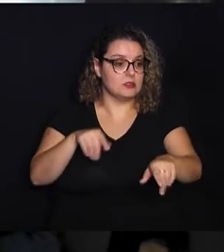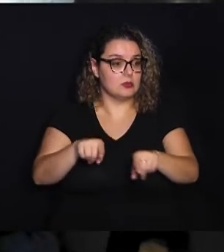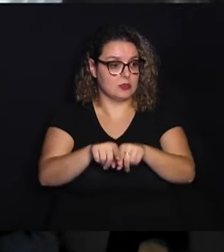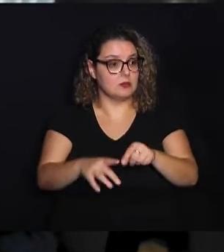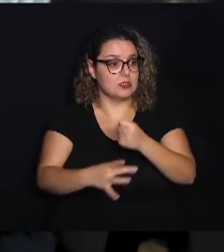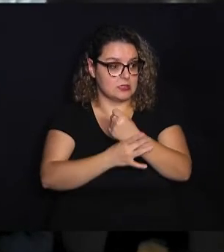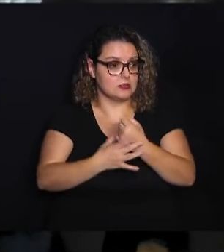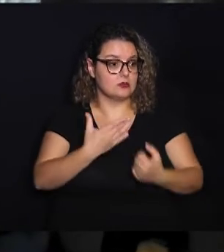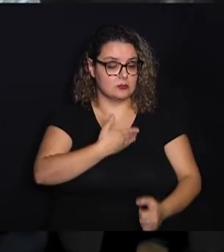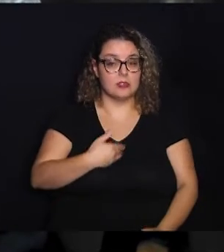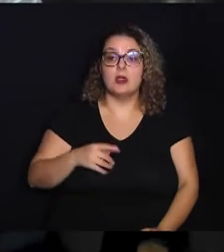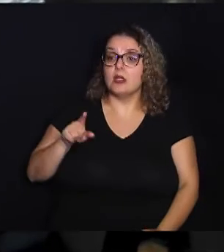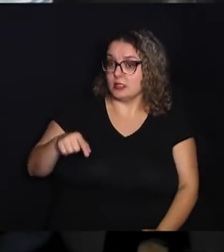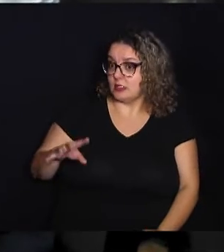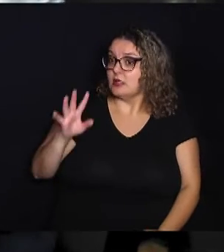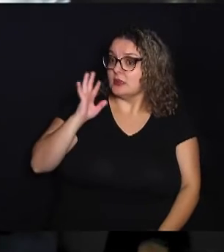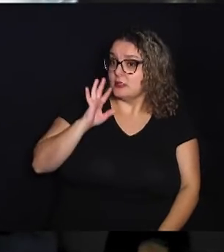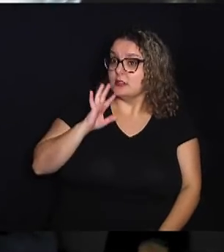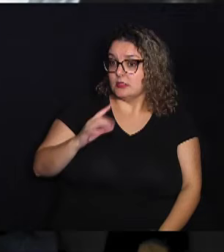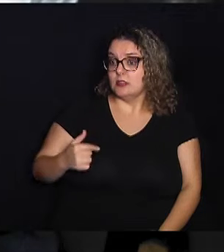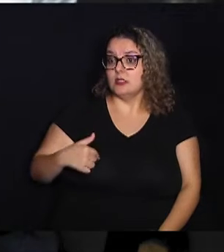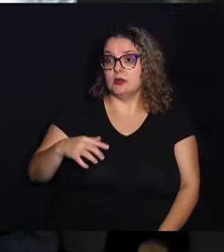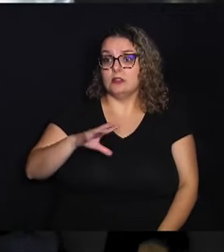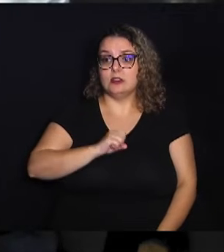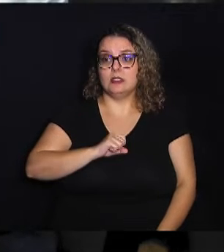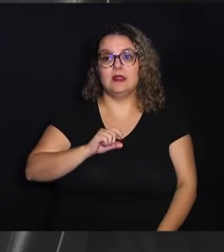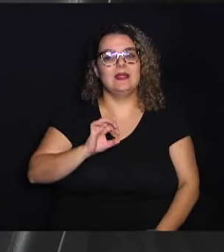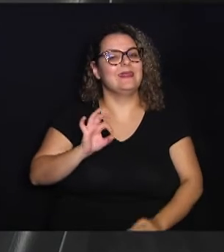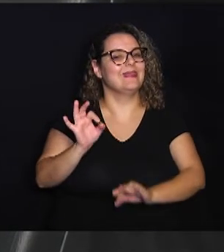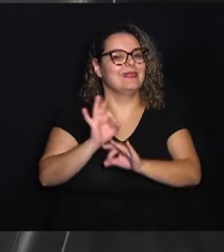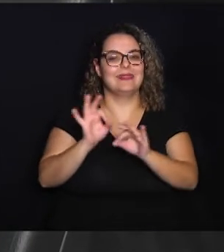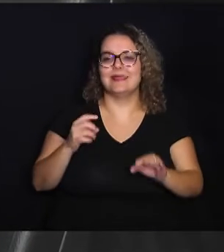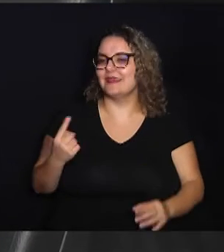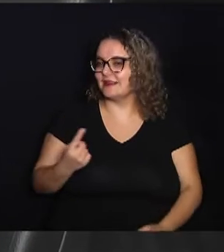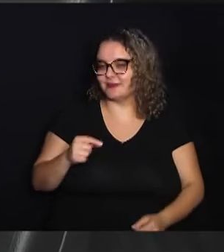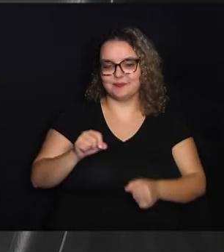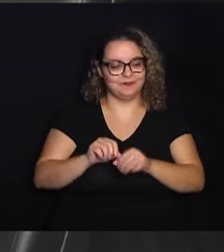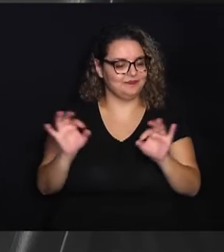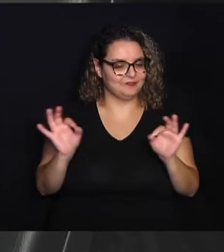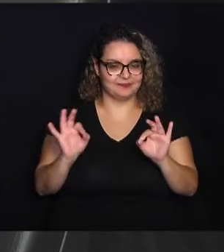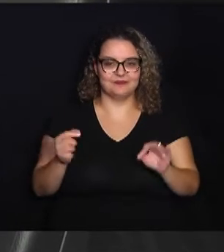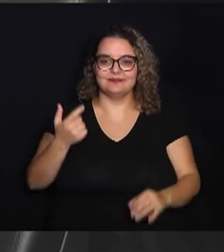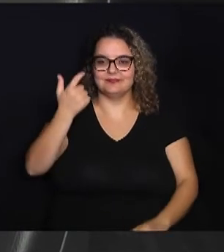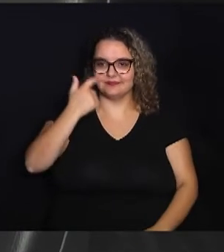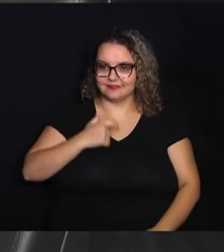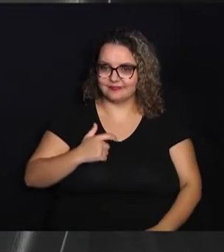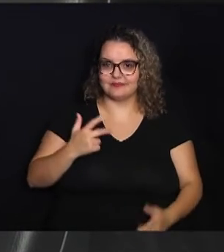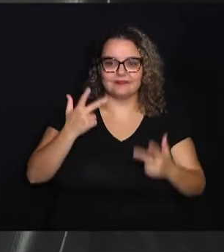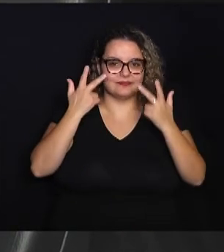muito legal, e mais uma vez, eu gosto sempre, a gente aqui não faz nada sozinho, viu? Eu sou uma pessoa muito